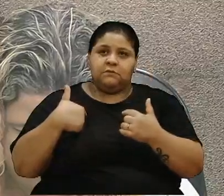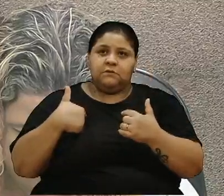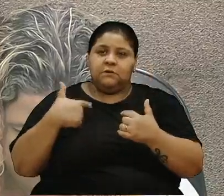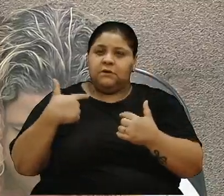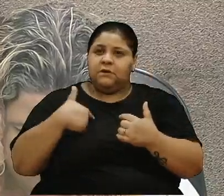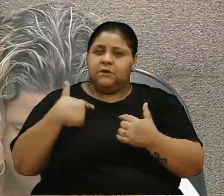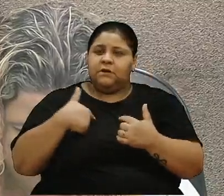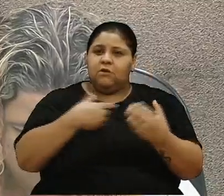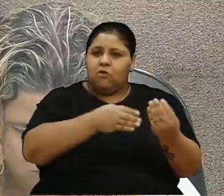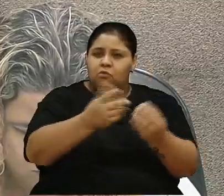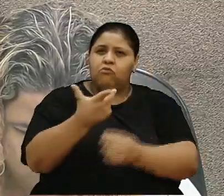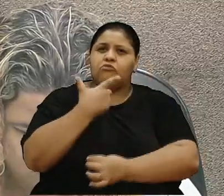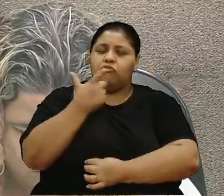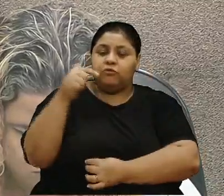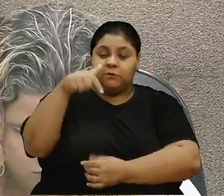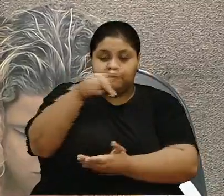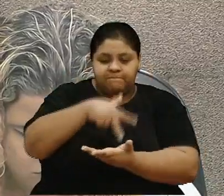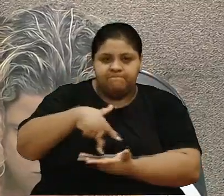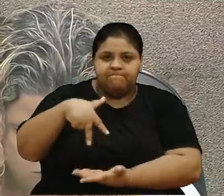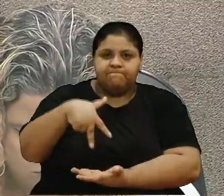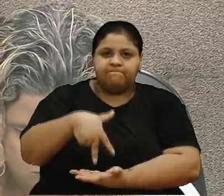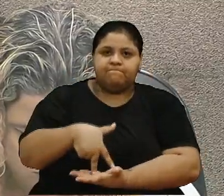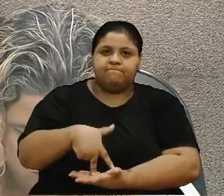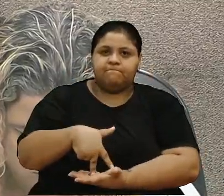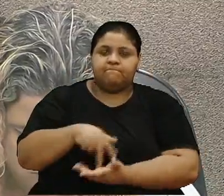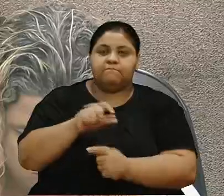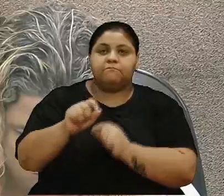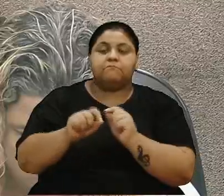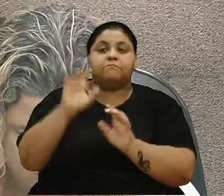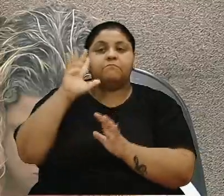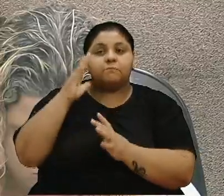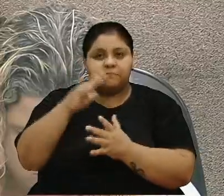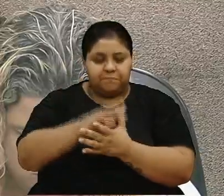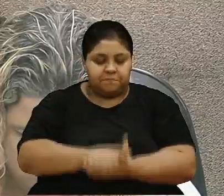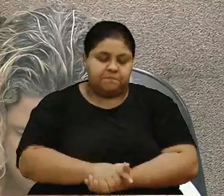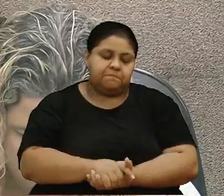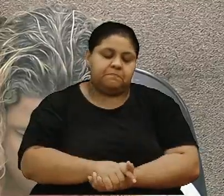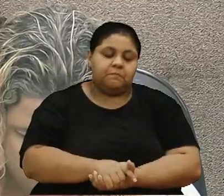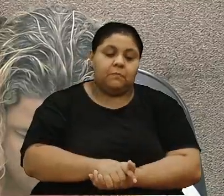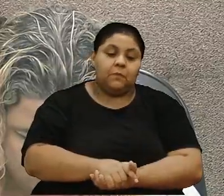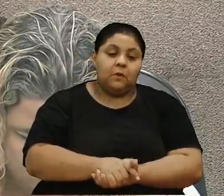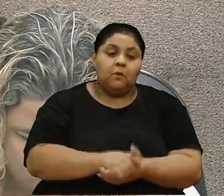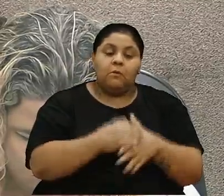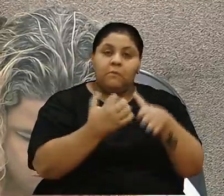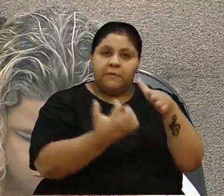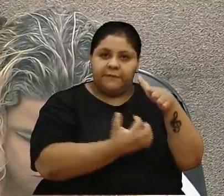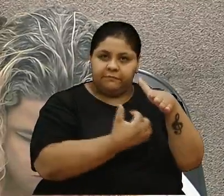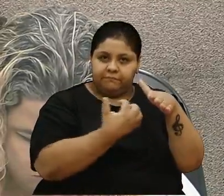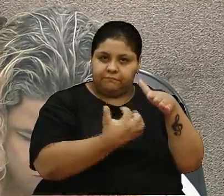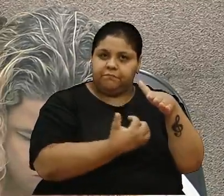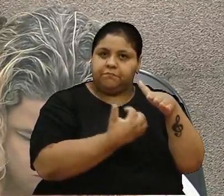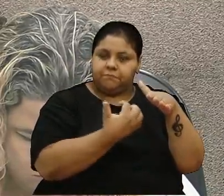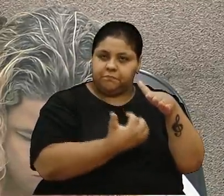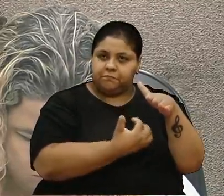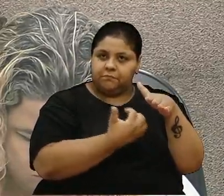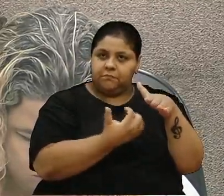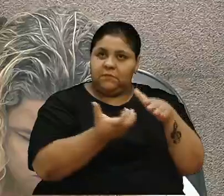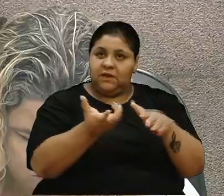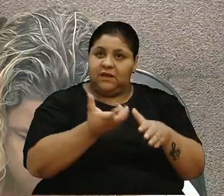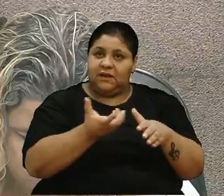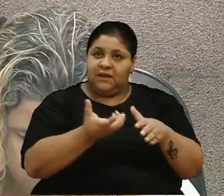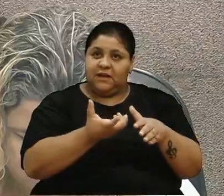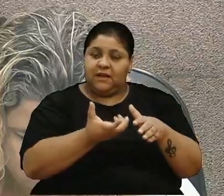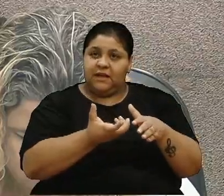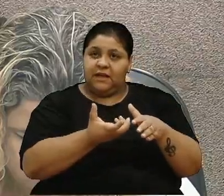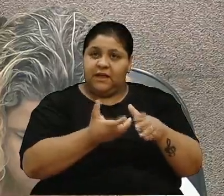coloquei nessa tribuna a situação seguinte: quando uma empresa ela quer se instalar